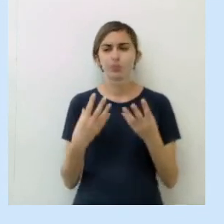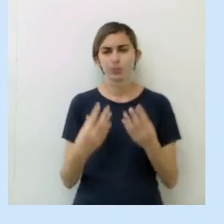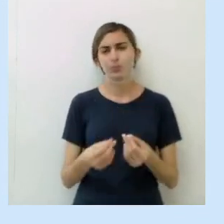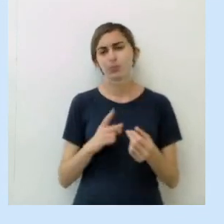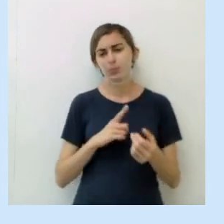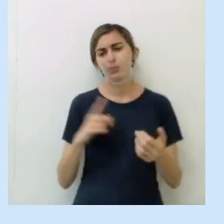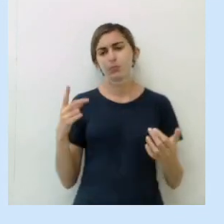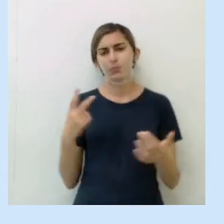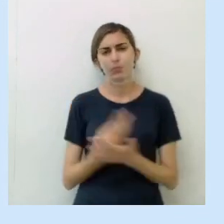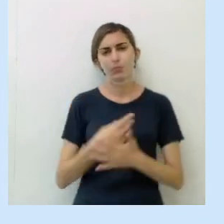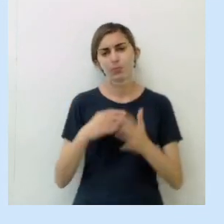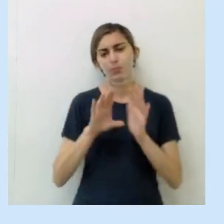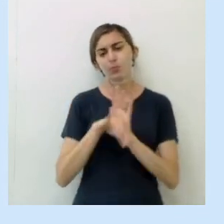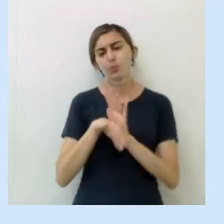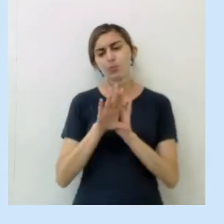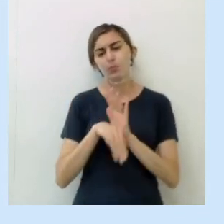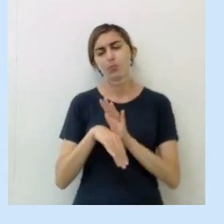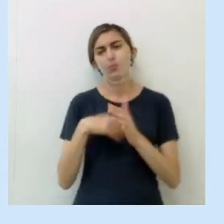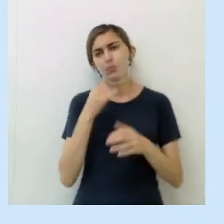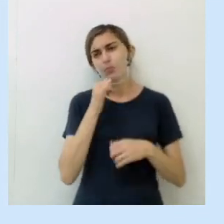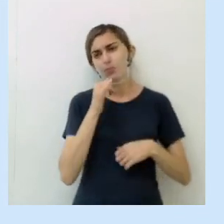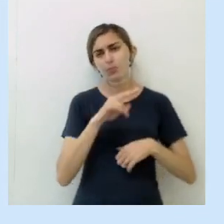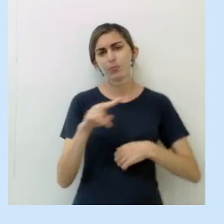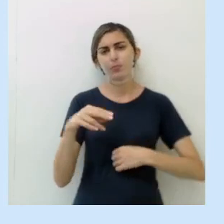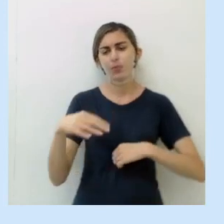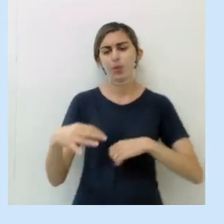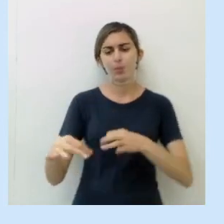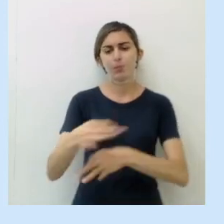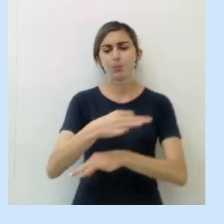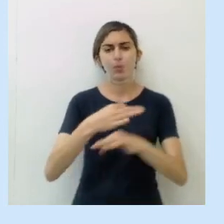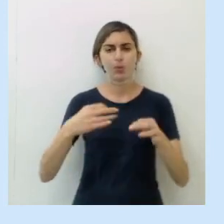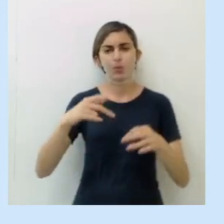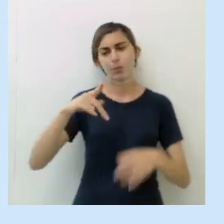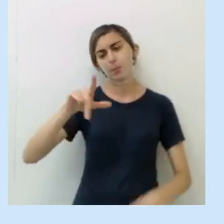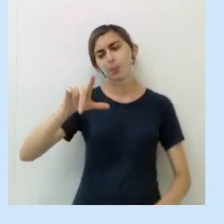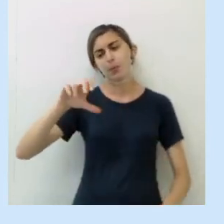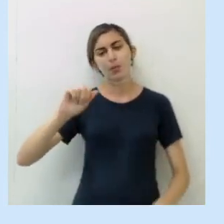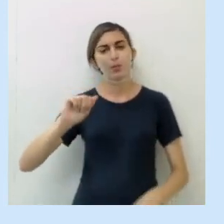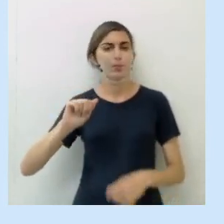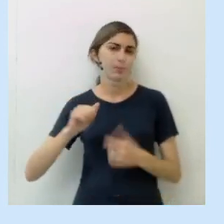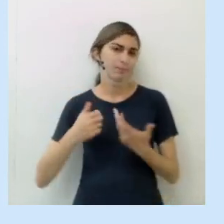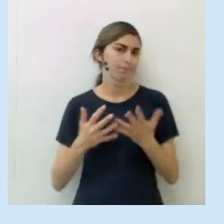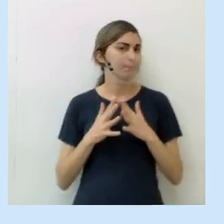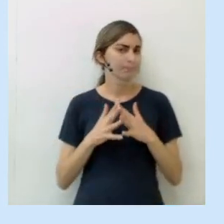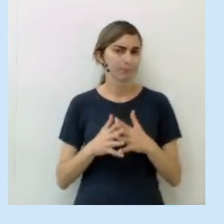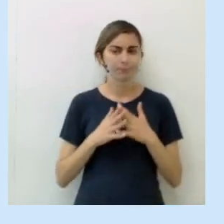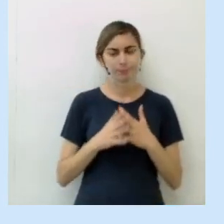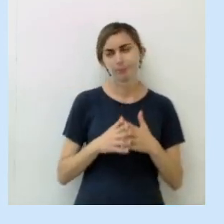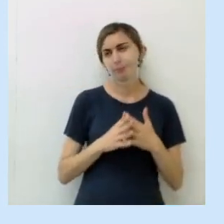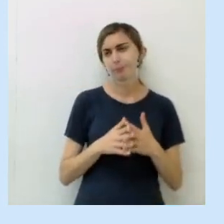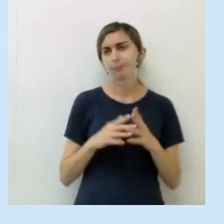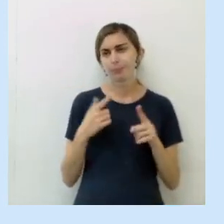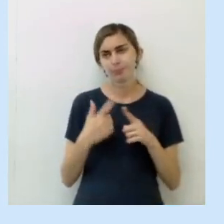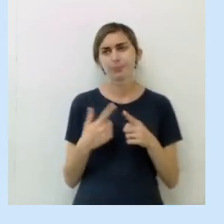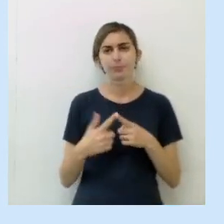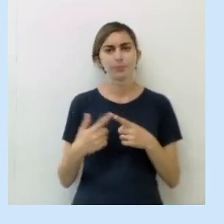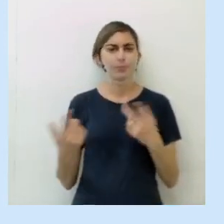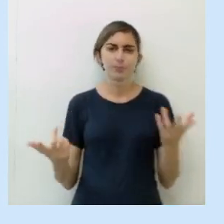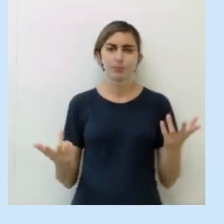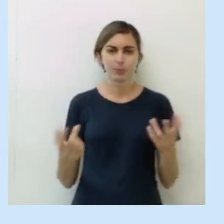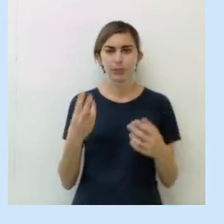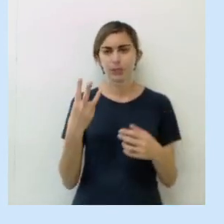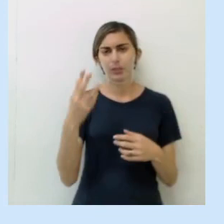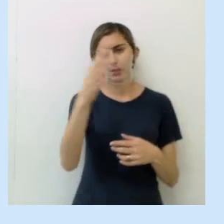vezes tem um erro de conceito aí. Como, por exemplo, chamar molécula orgânica de plana. que é bem complicado chamar assim, né? Porque elas estão em 3